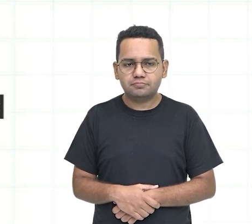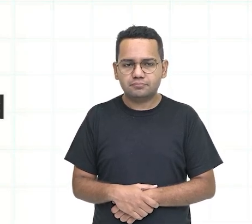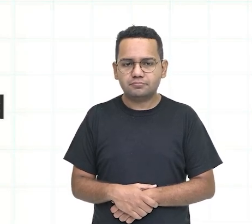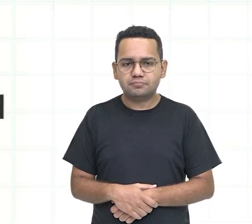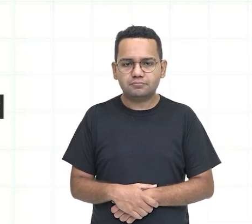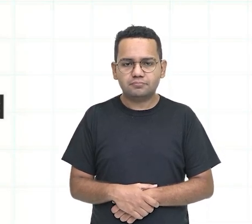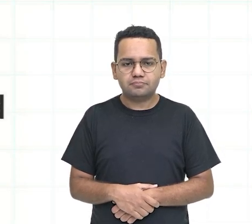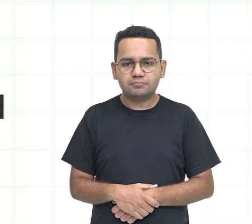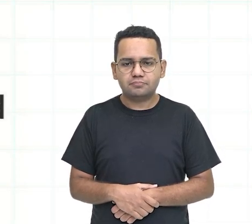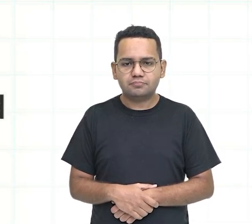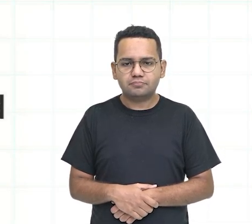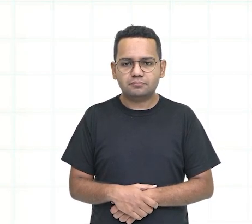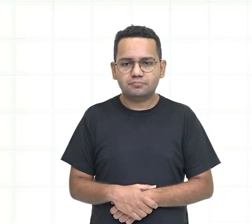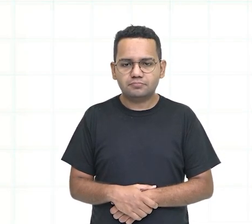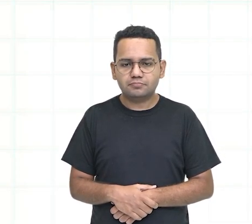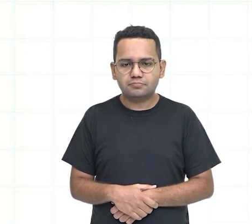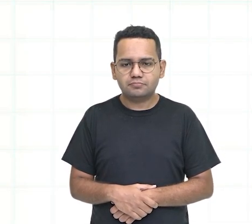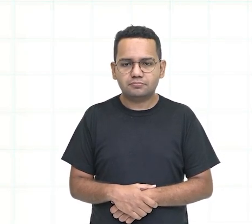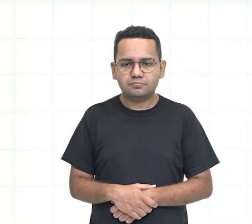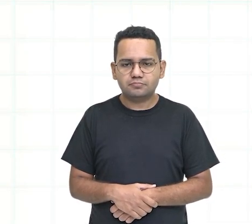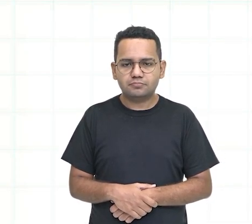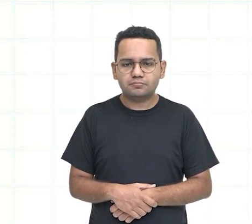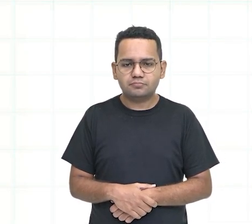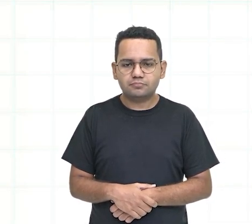Continuando um pouquinho mais.